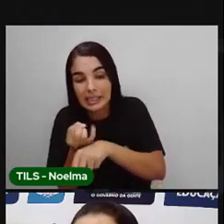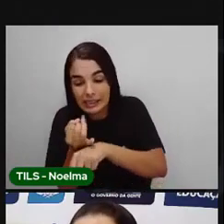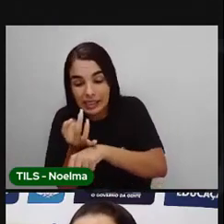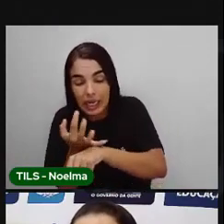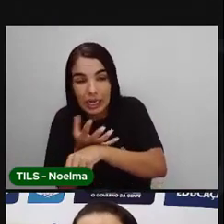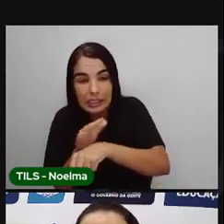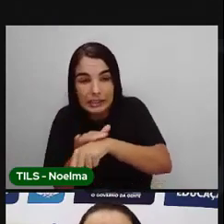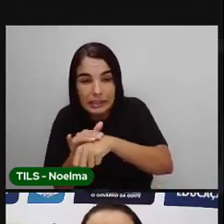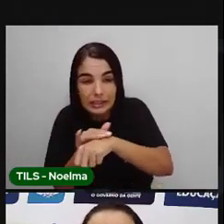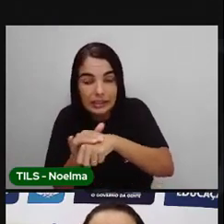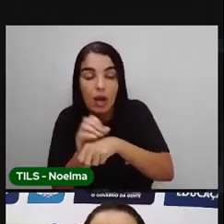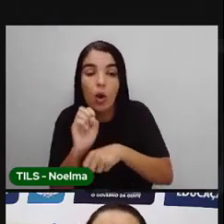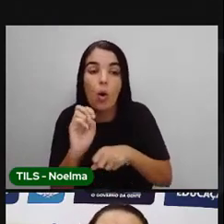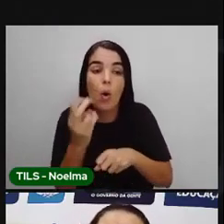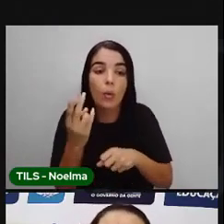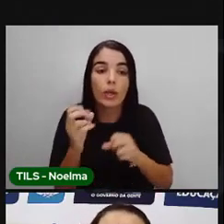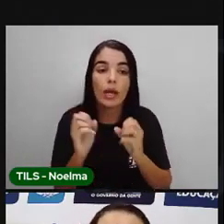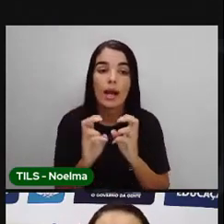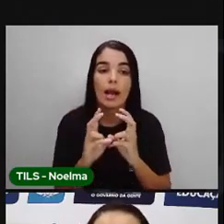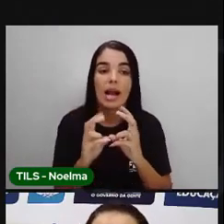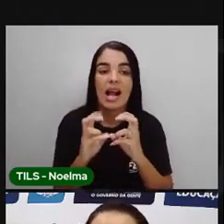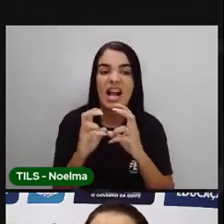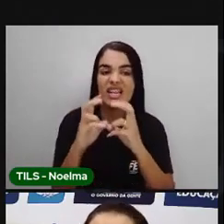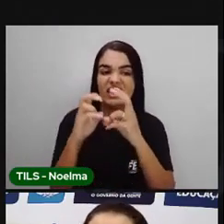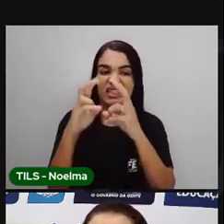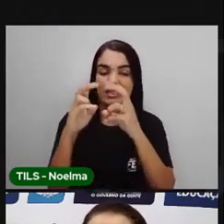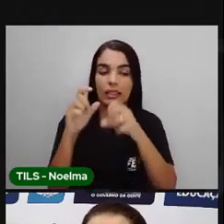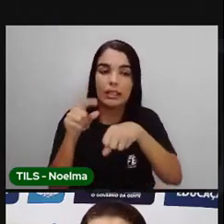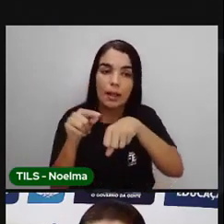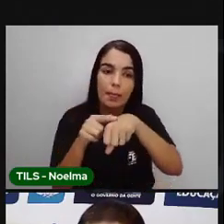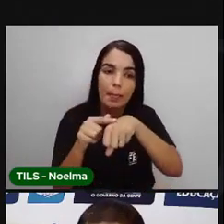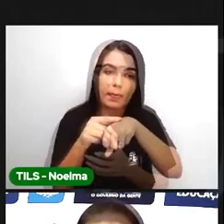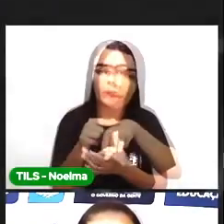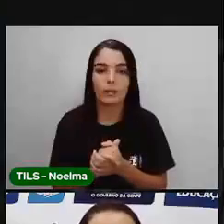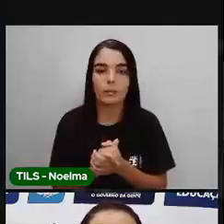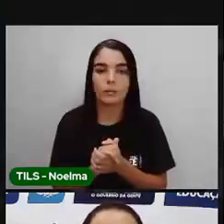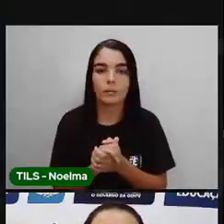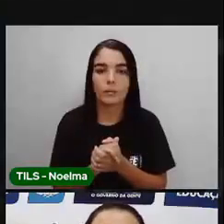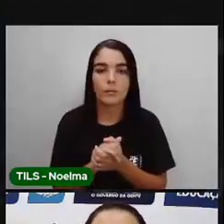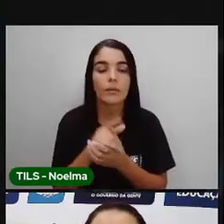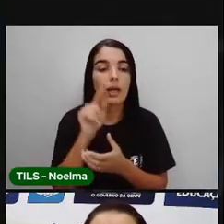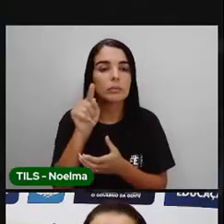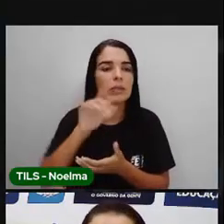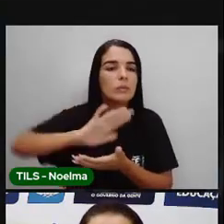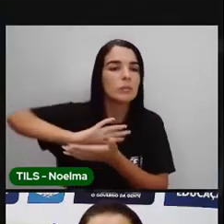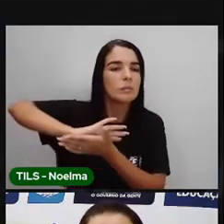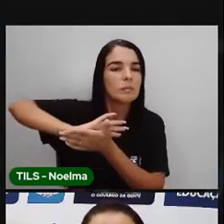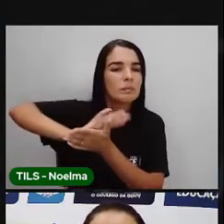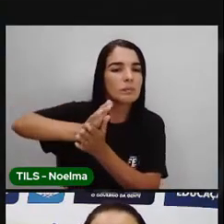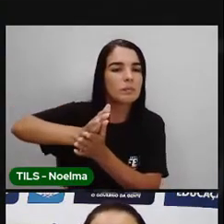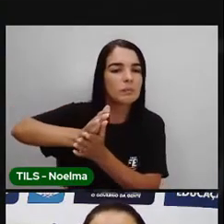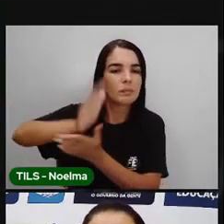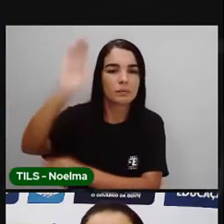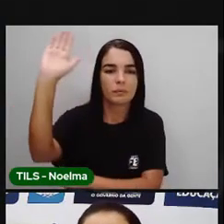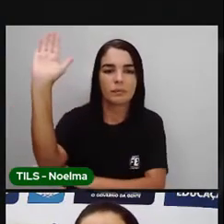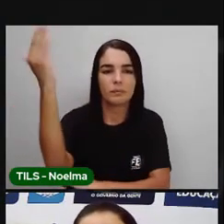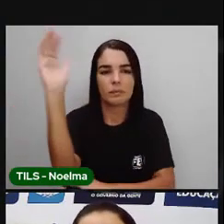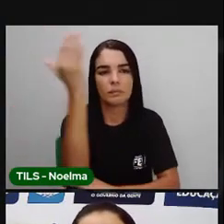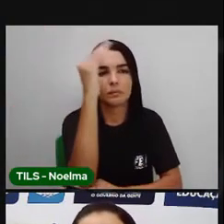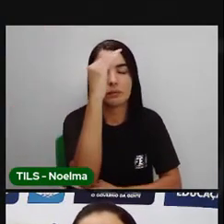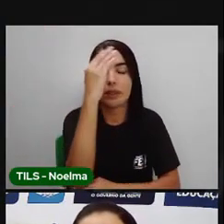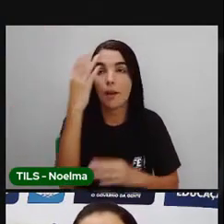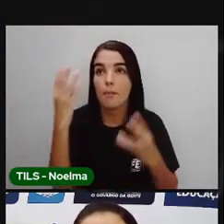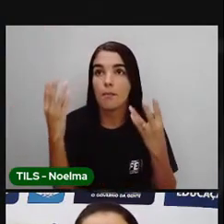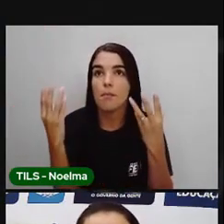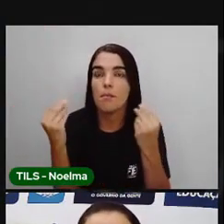câncer de pele, né, devido aos raios ultravioletas. O desmatamento é um dos mais